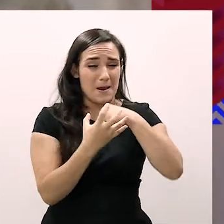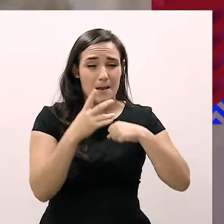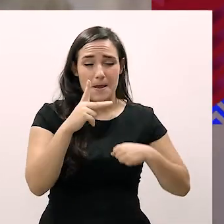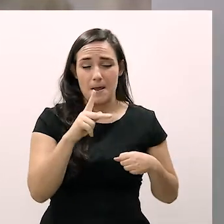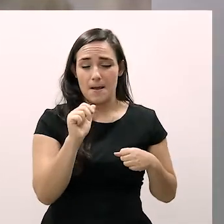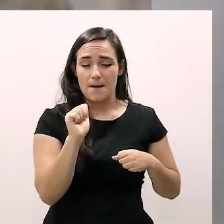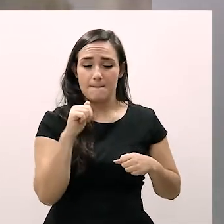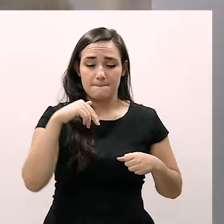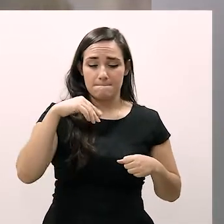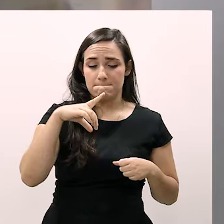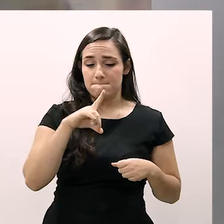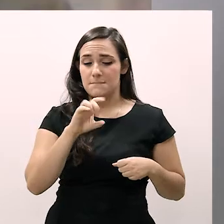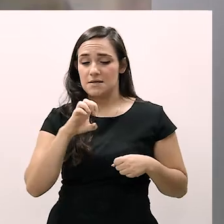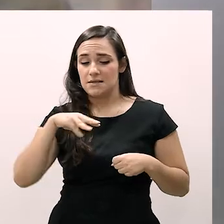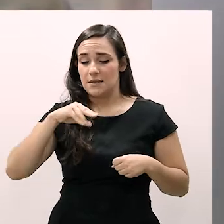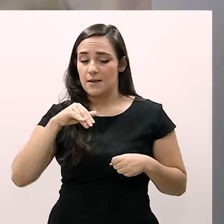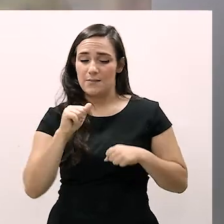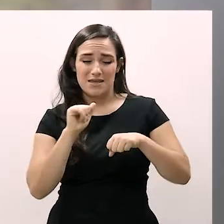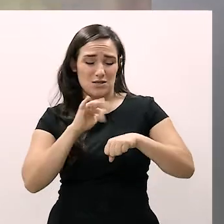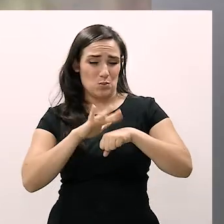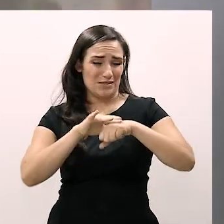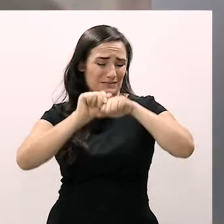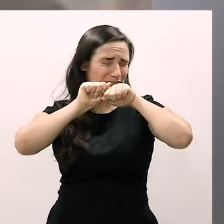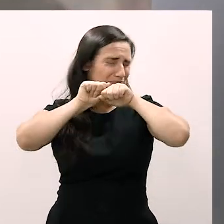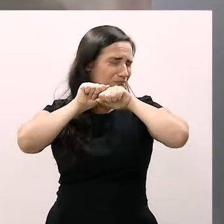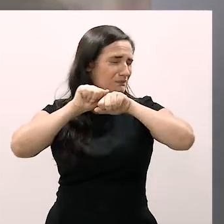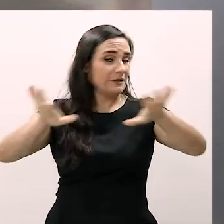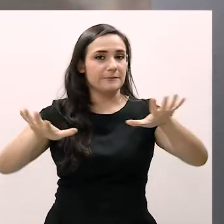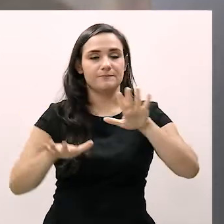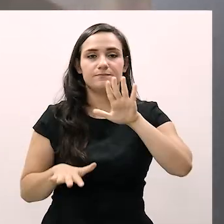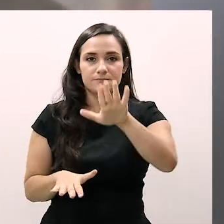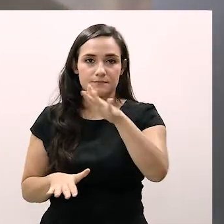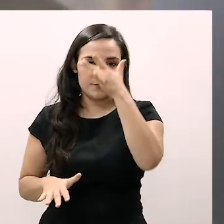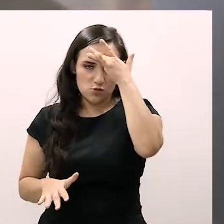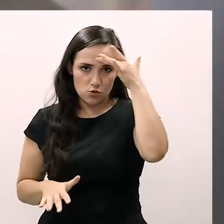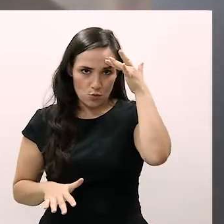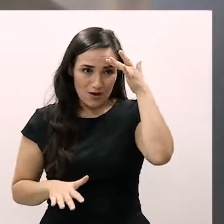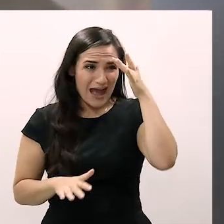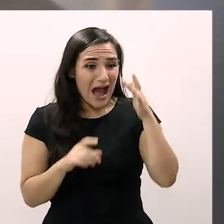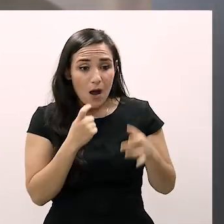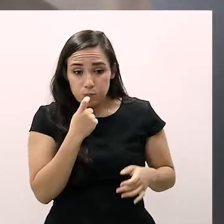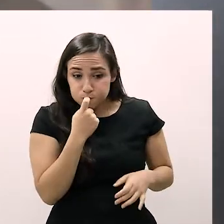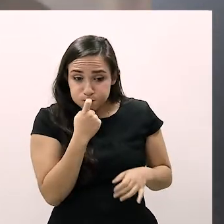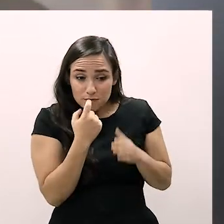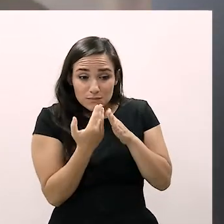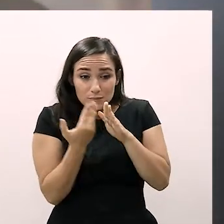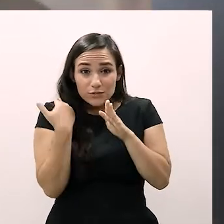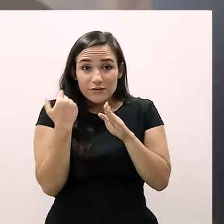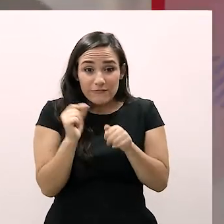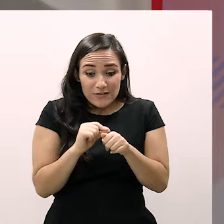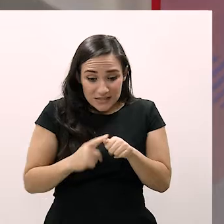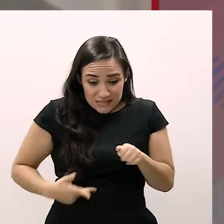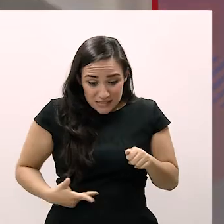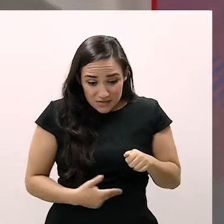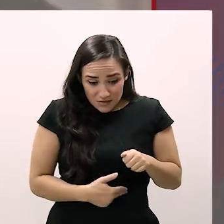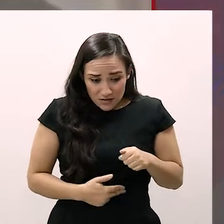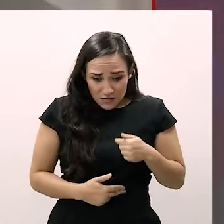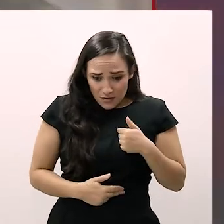pacientes operados começaram a ficar muito preocupados porque acreditavam serem